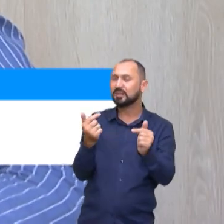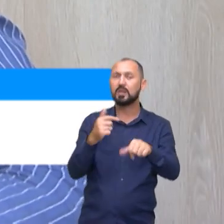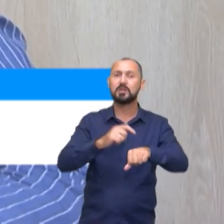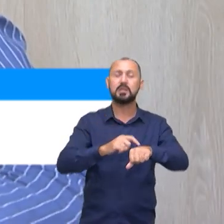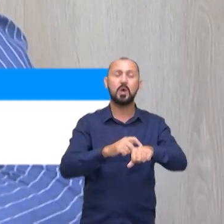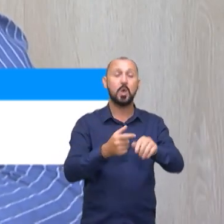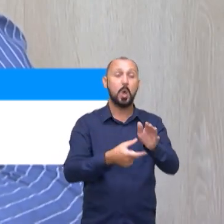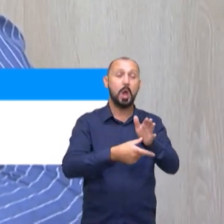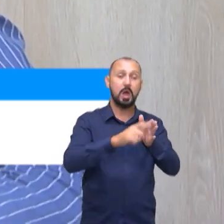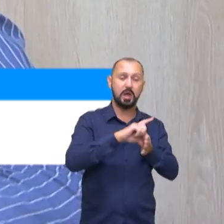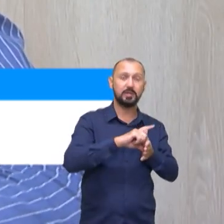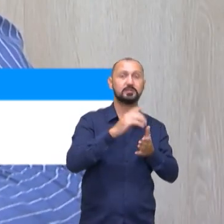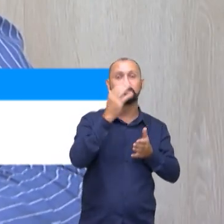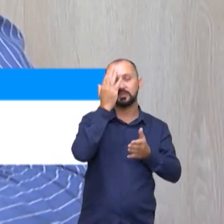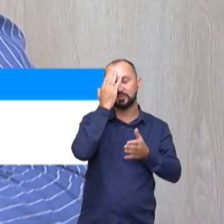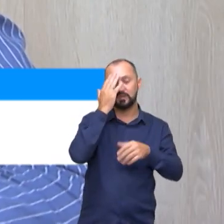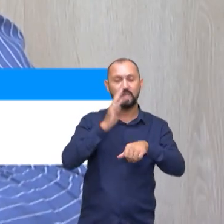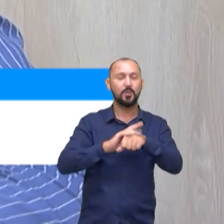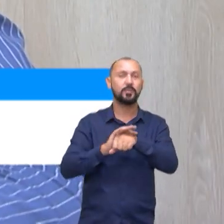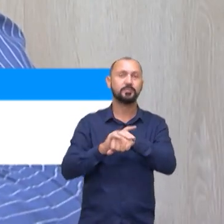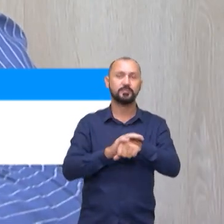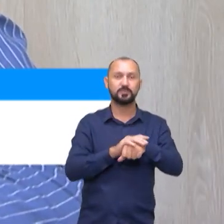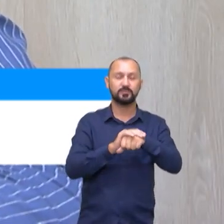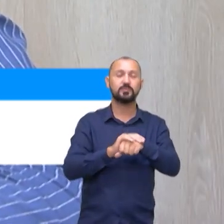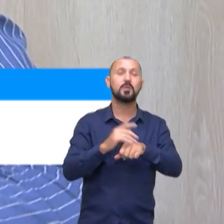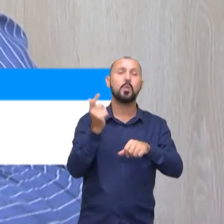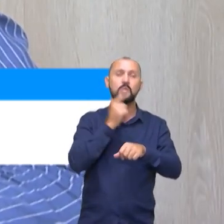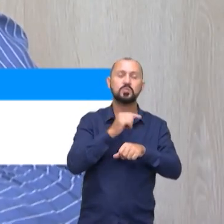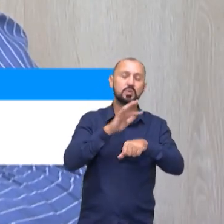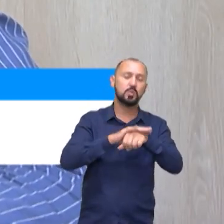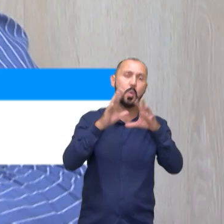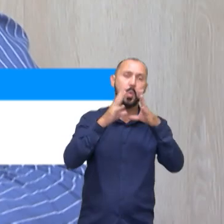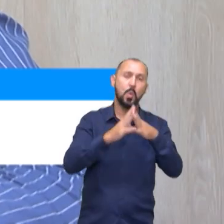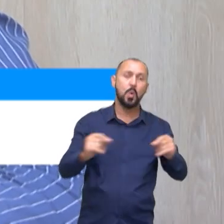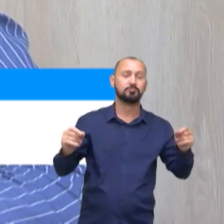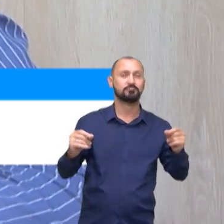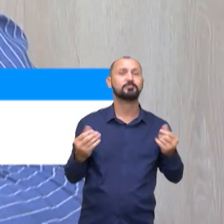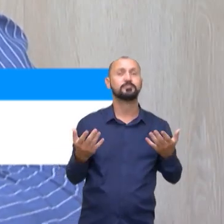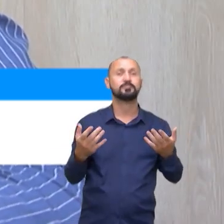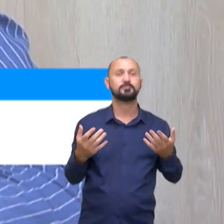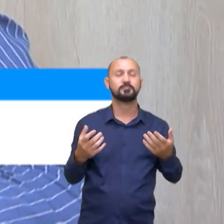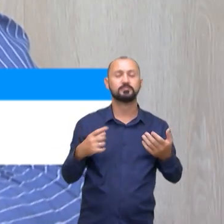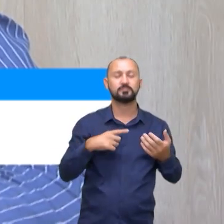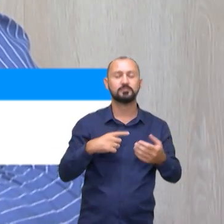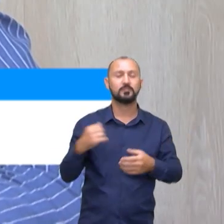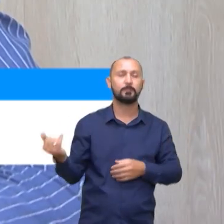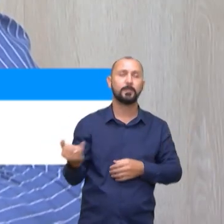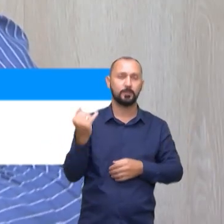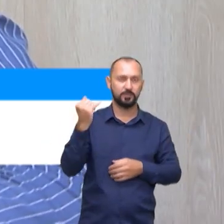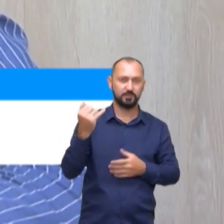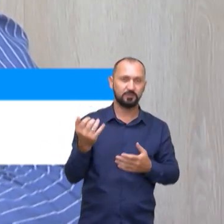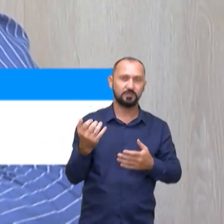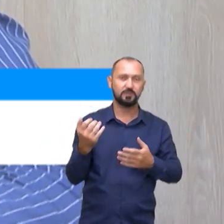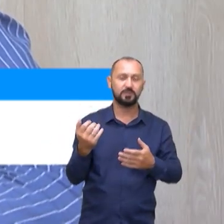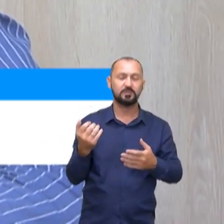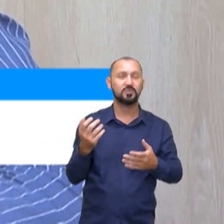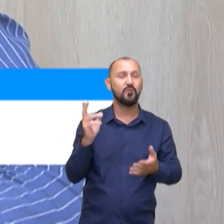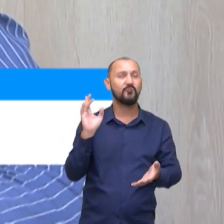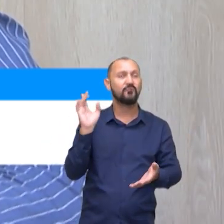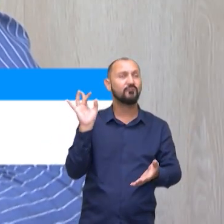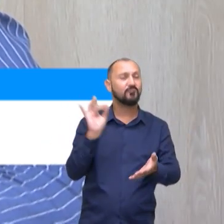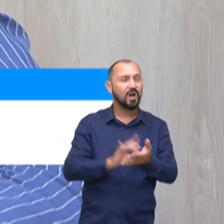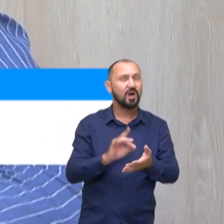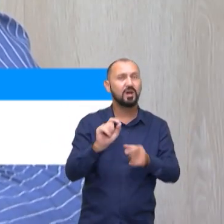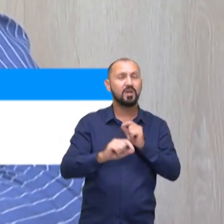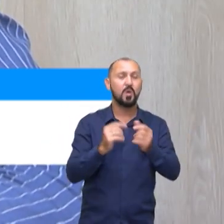se cuidarem. Quando diagnosticado no início, é uma doença que tem uma chance de cura muito grande, então isso realmente é muito